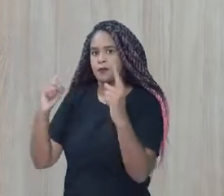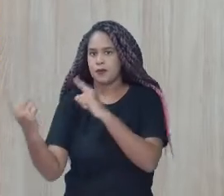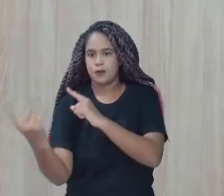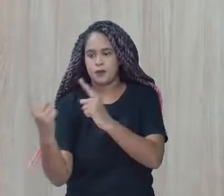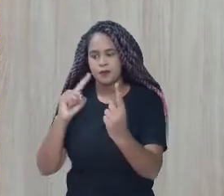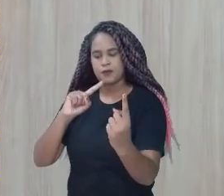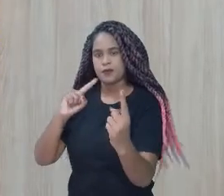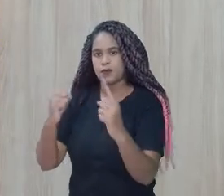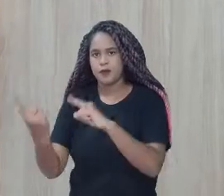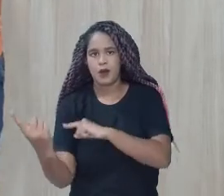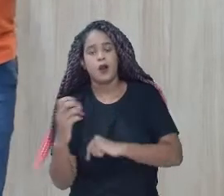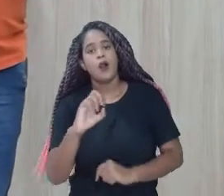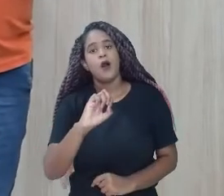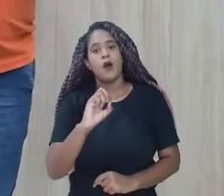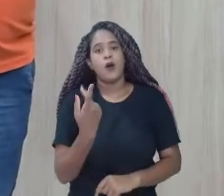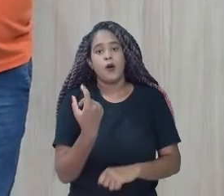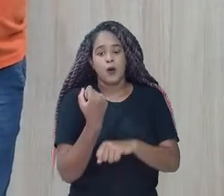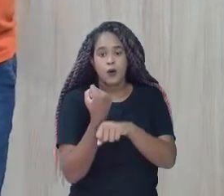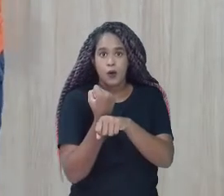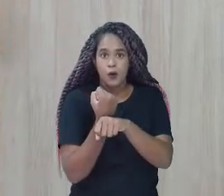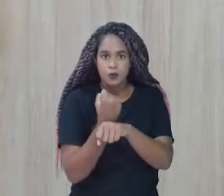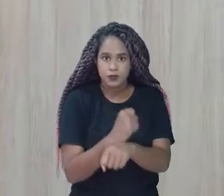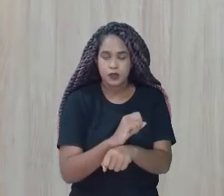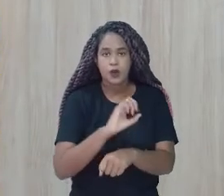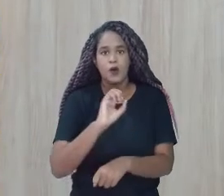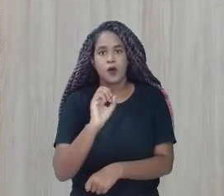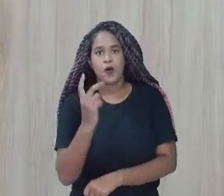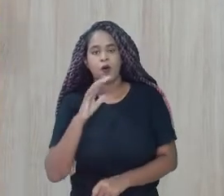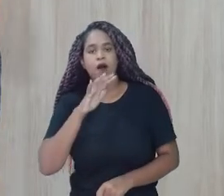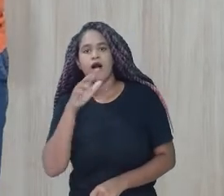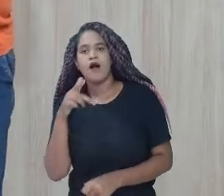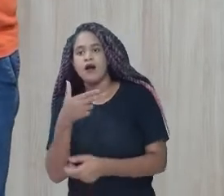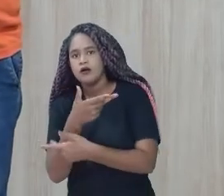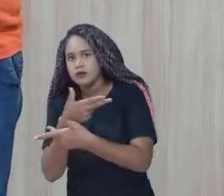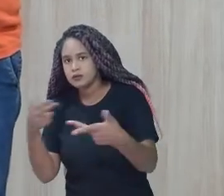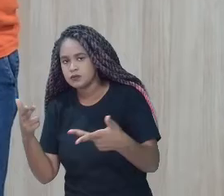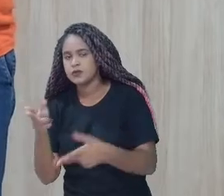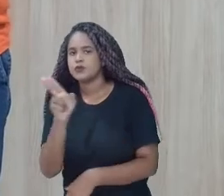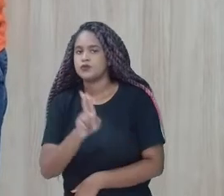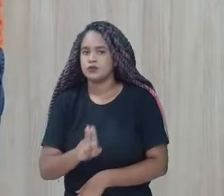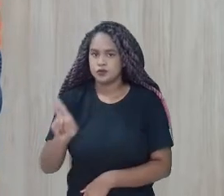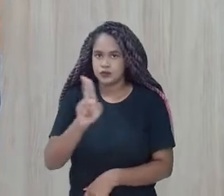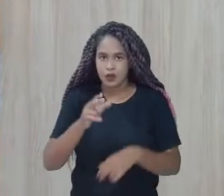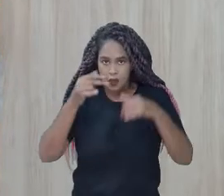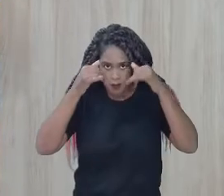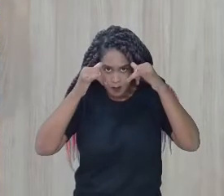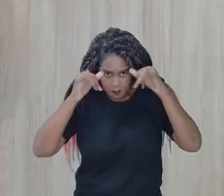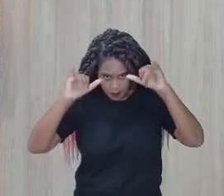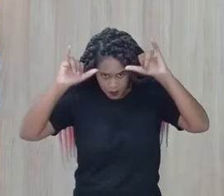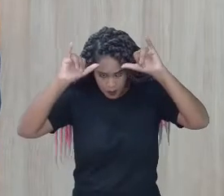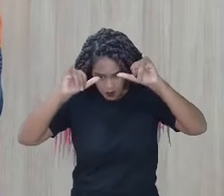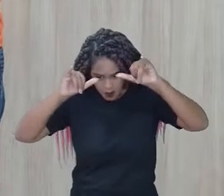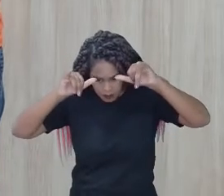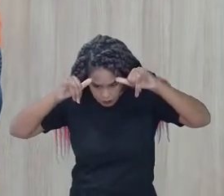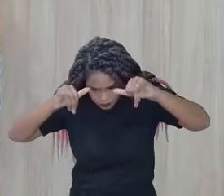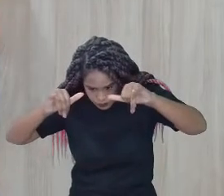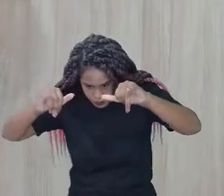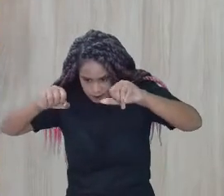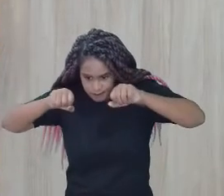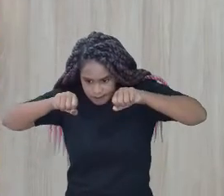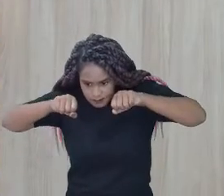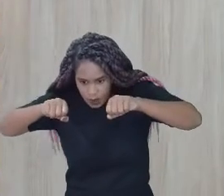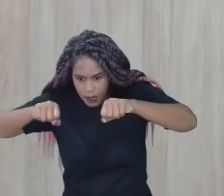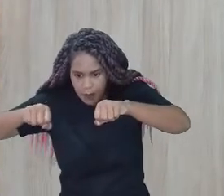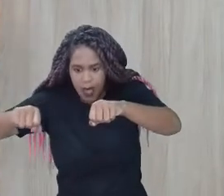ali, ou tração animal, né? Então se utilizava algumas pareias, né, de bois, e esses bois, né, eles faziam